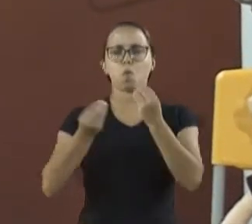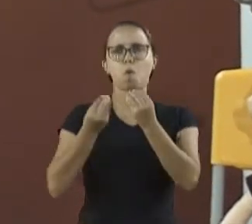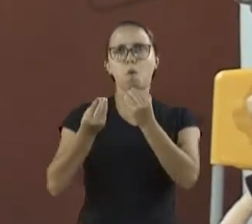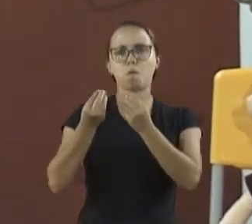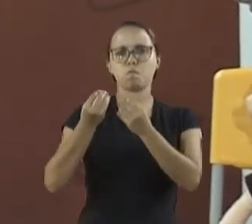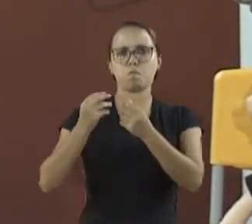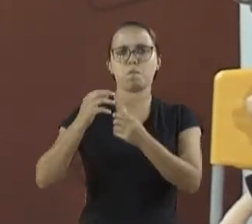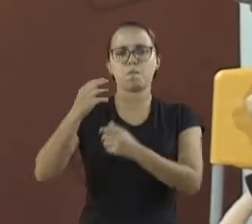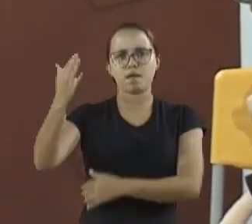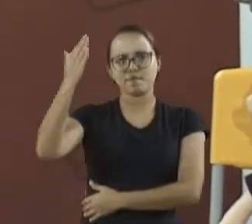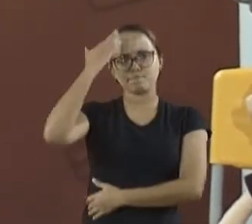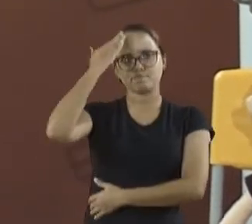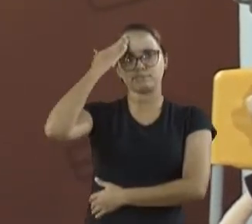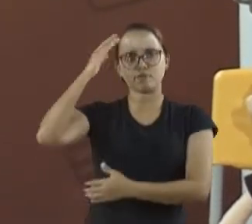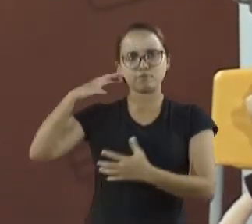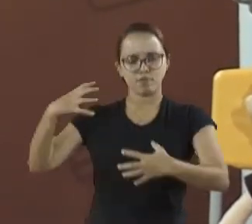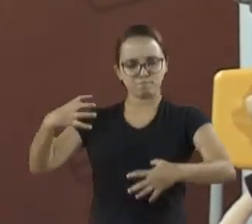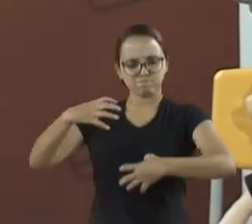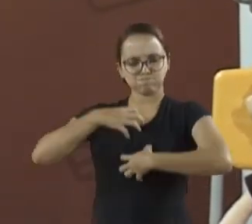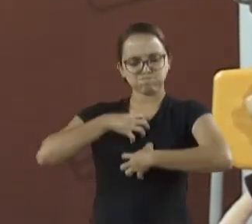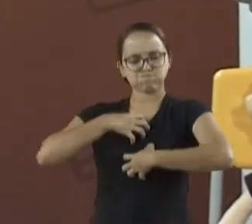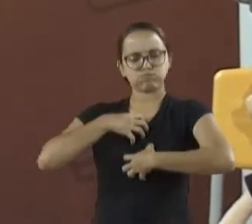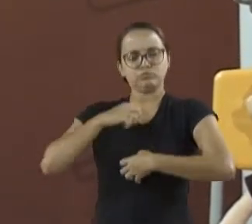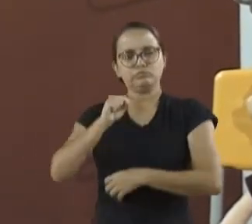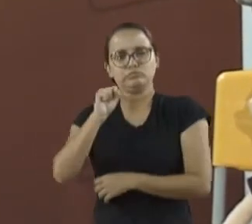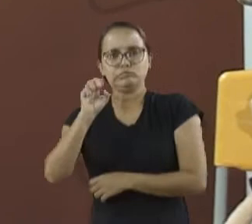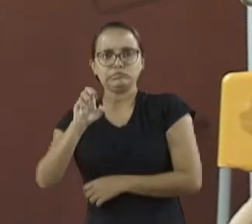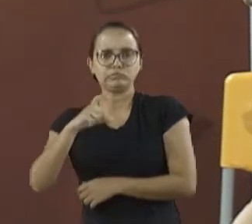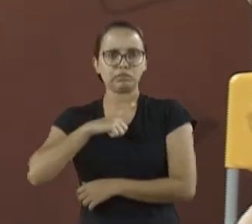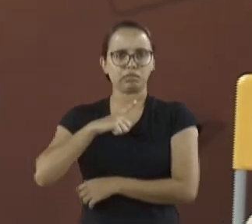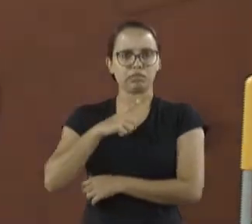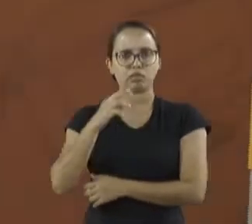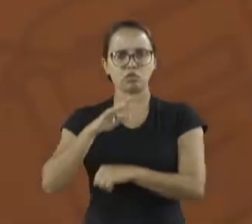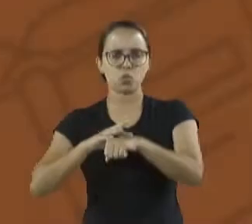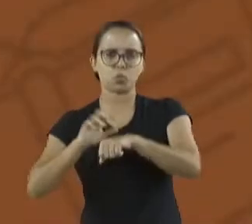eles podem demonstrar que a gente está doente ou não.